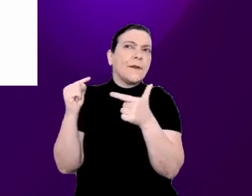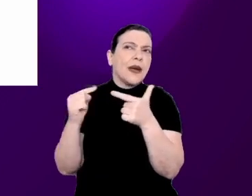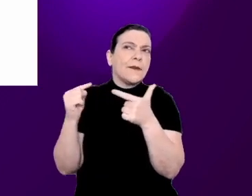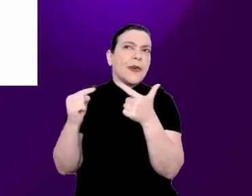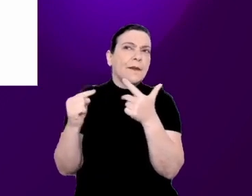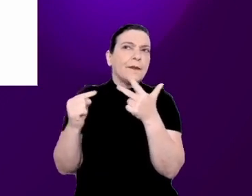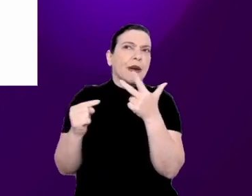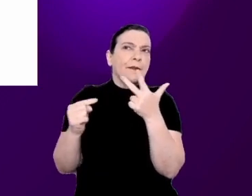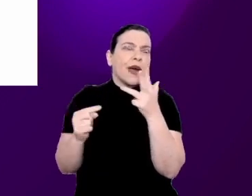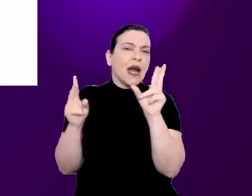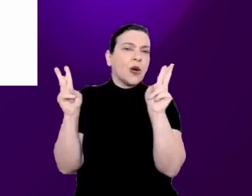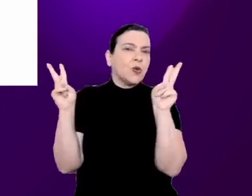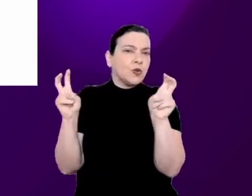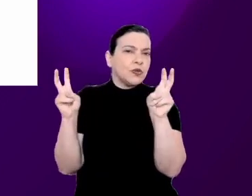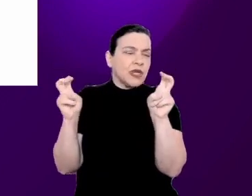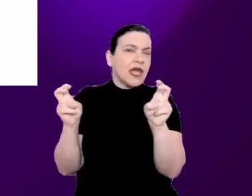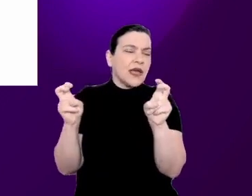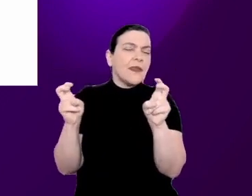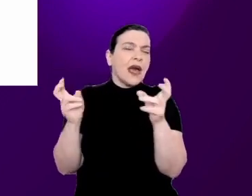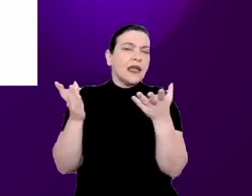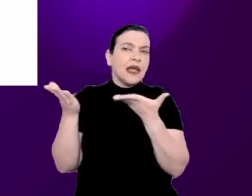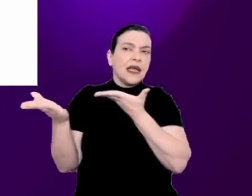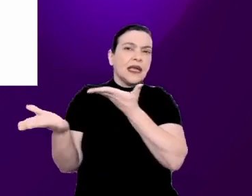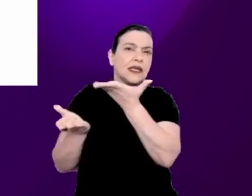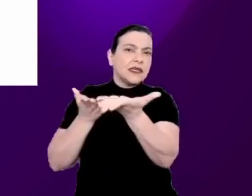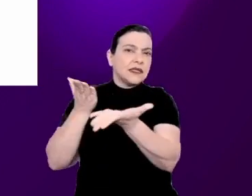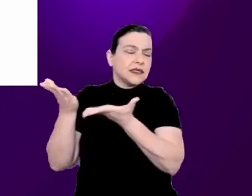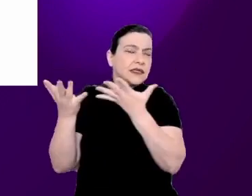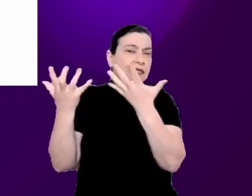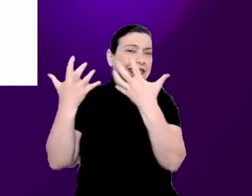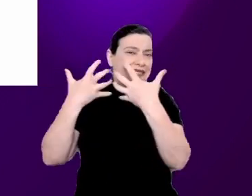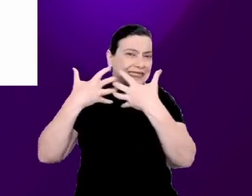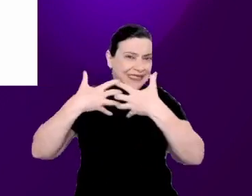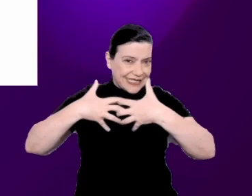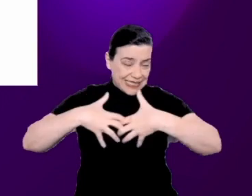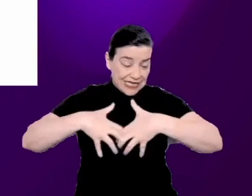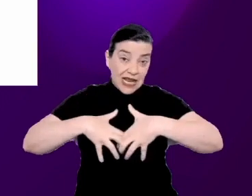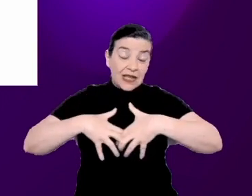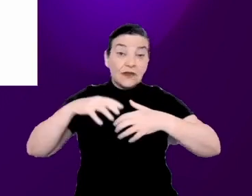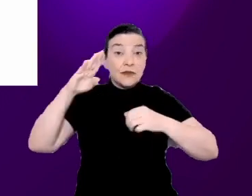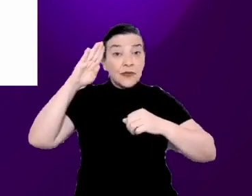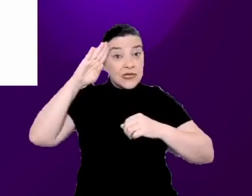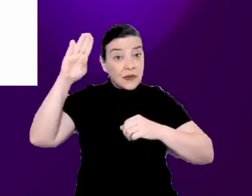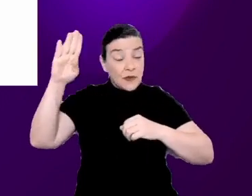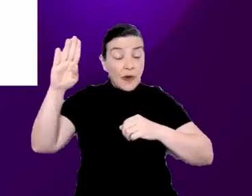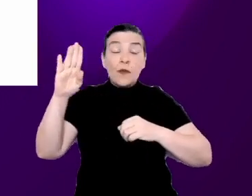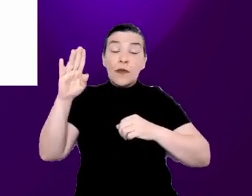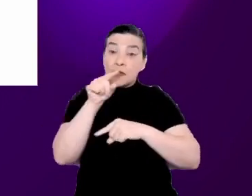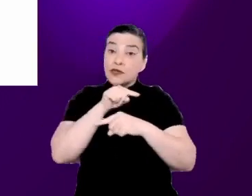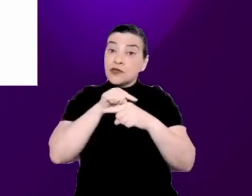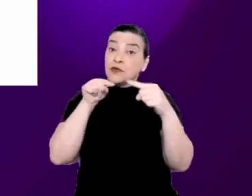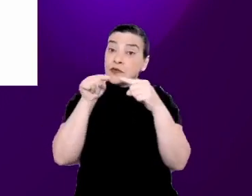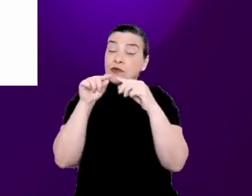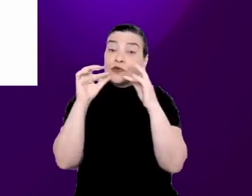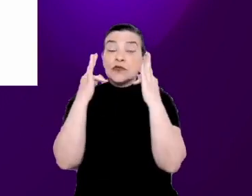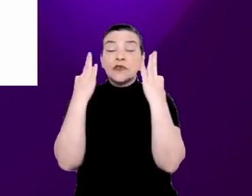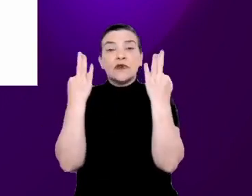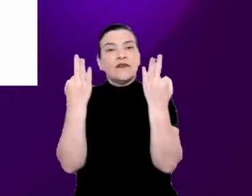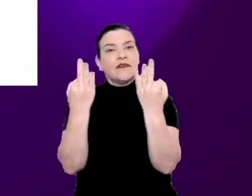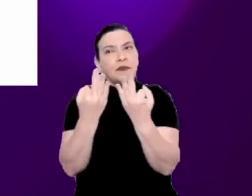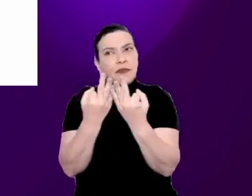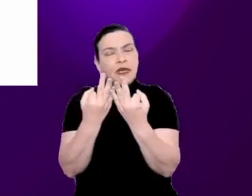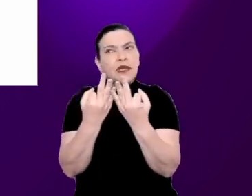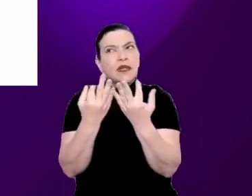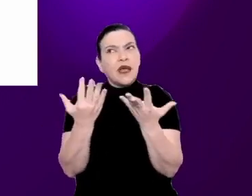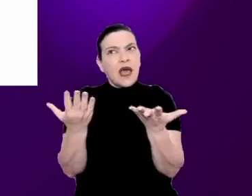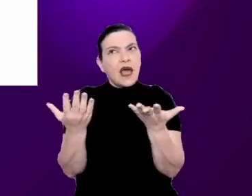de integração do cuidado. E na perspectiva da família, qualquer atividade que ajude